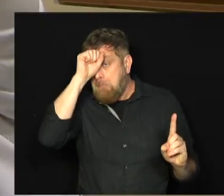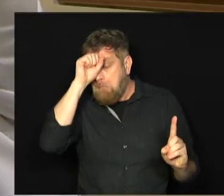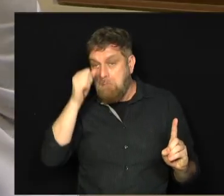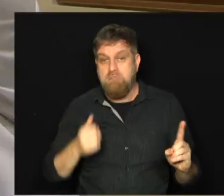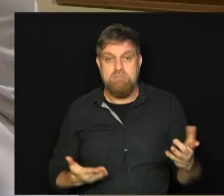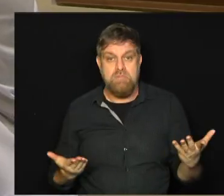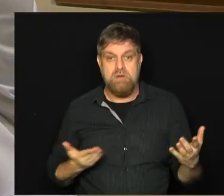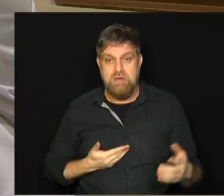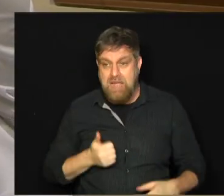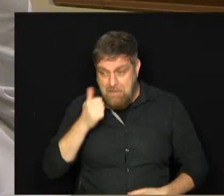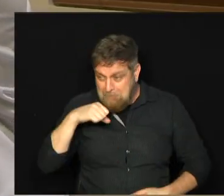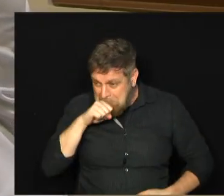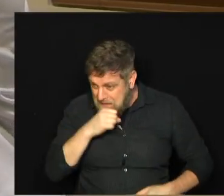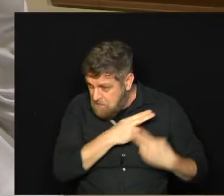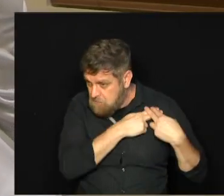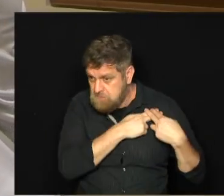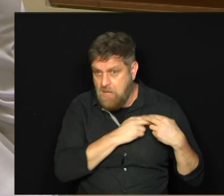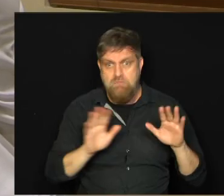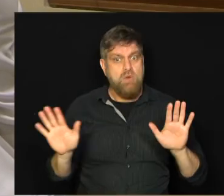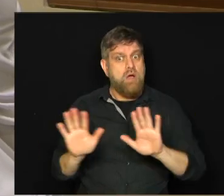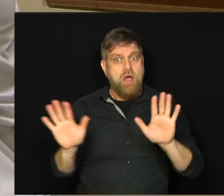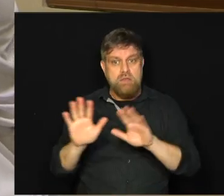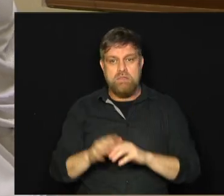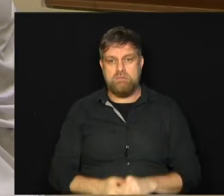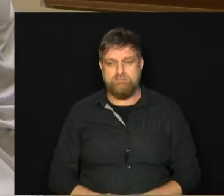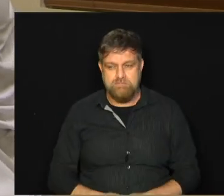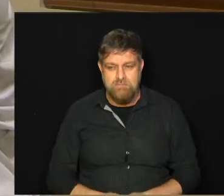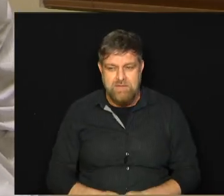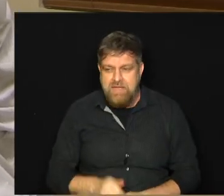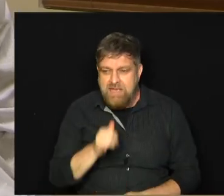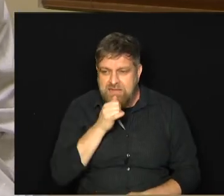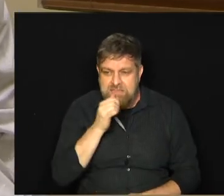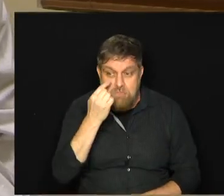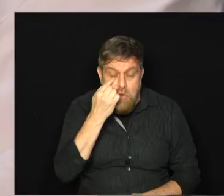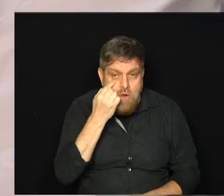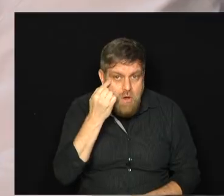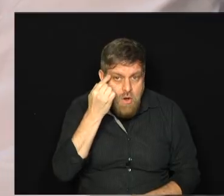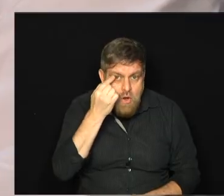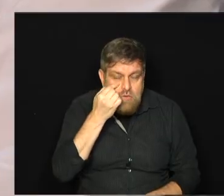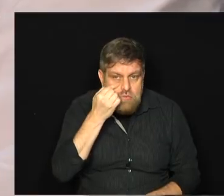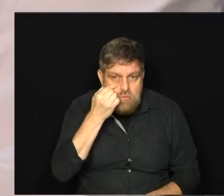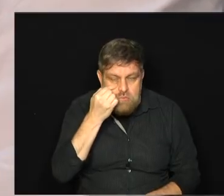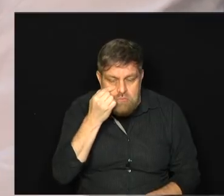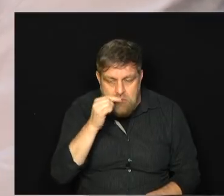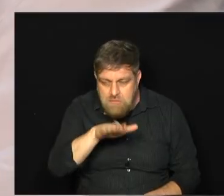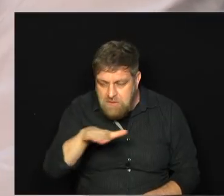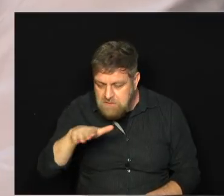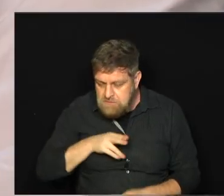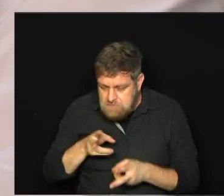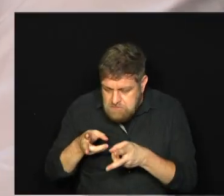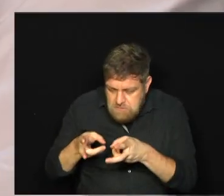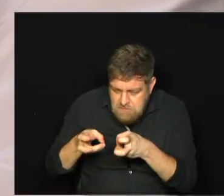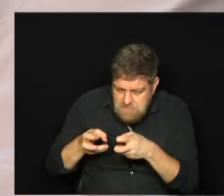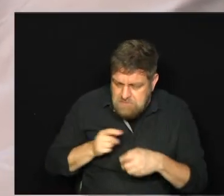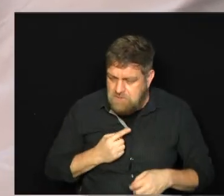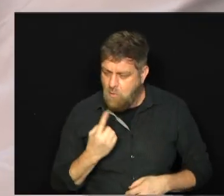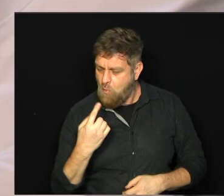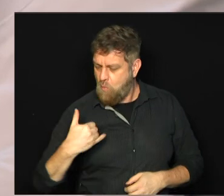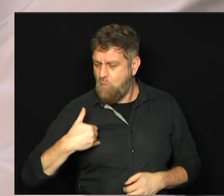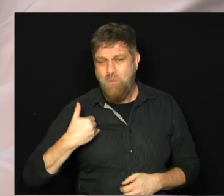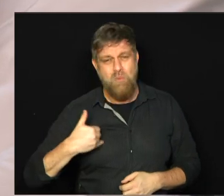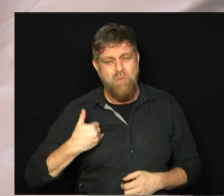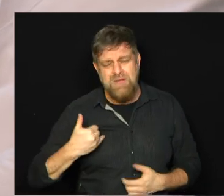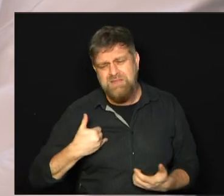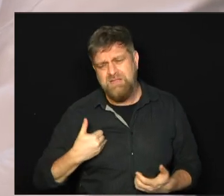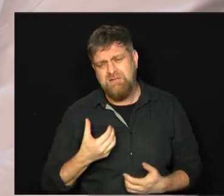de mãe. E quando a gente vê, por exemplo, câncer no olhinho da criança, que aparece no primeiro ano de vida,